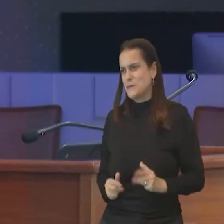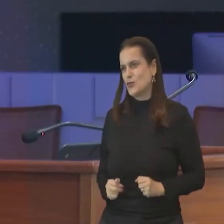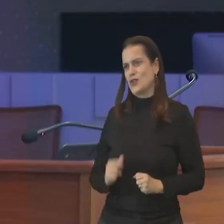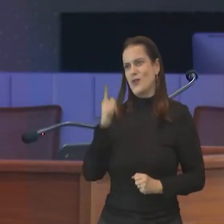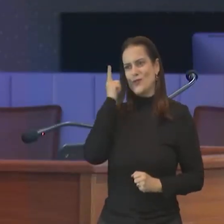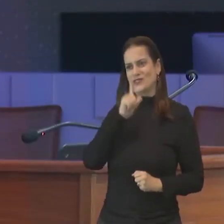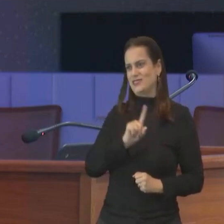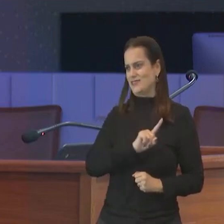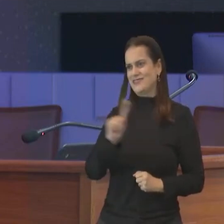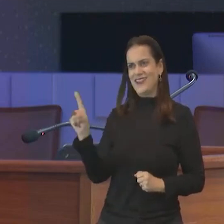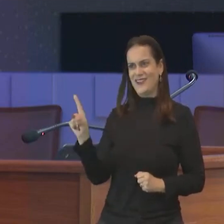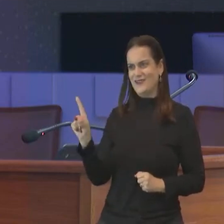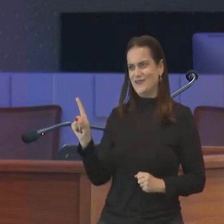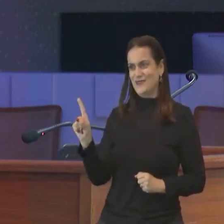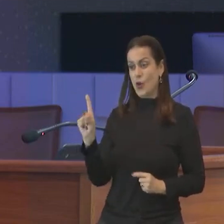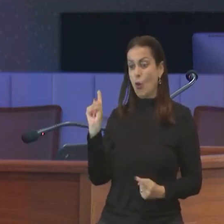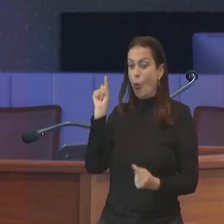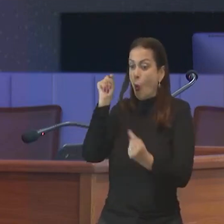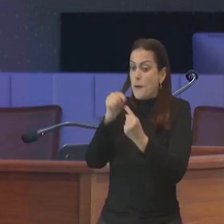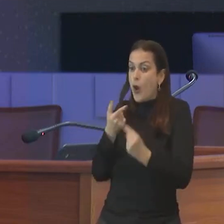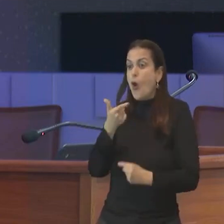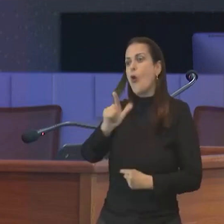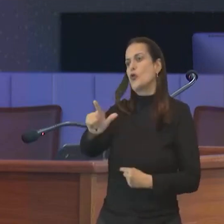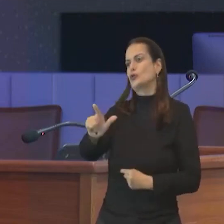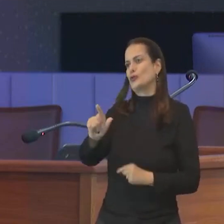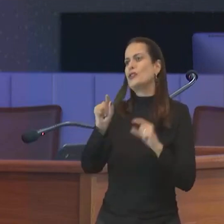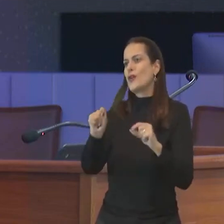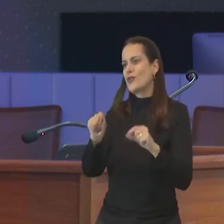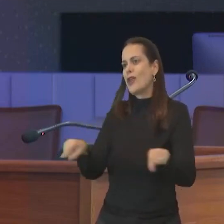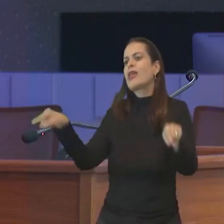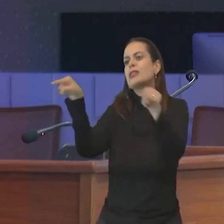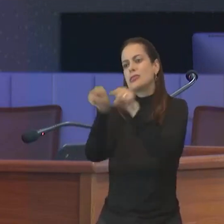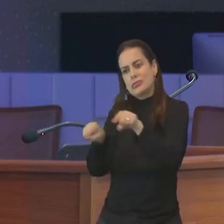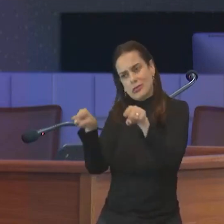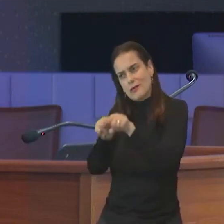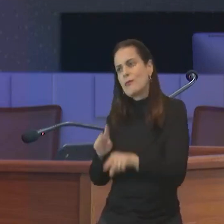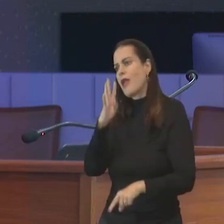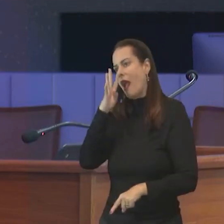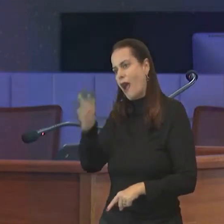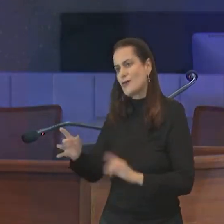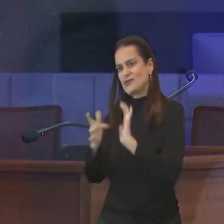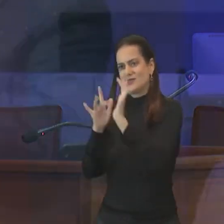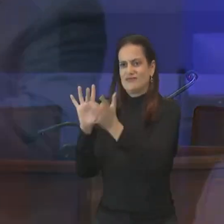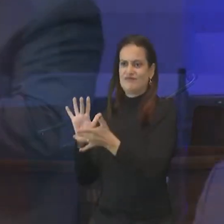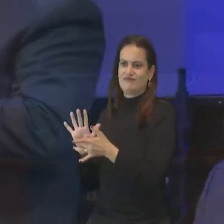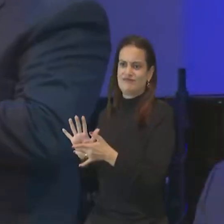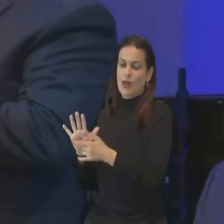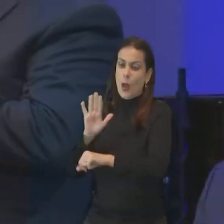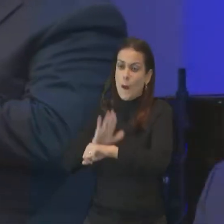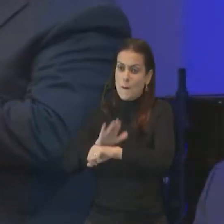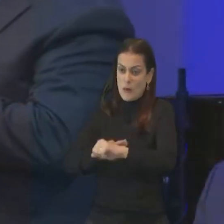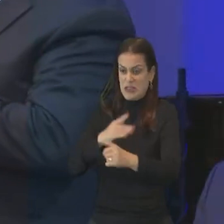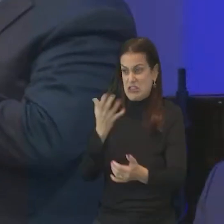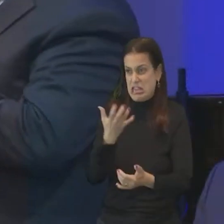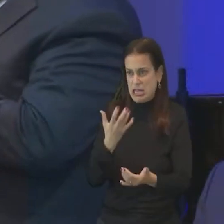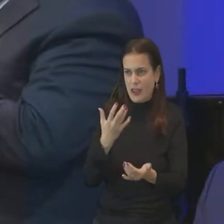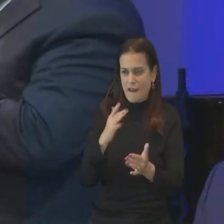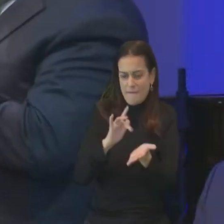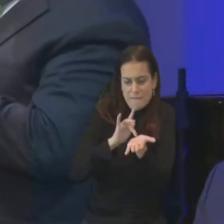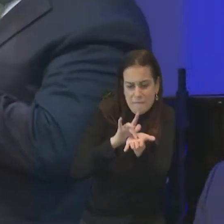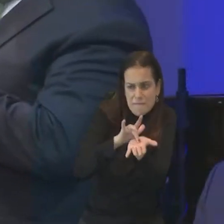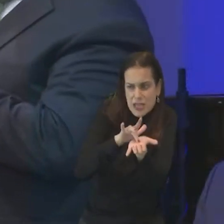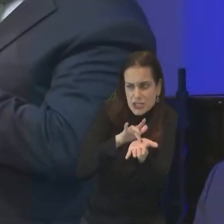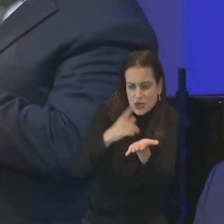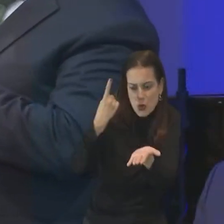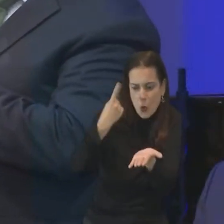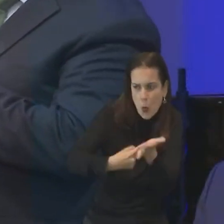um servo de Deus diante do Senhor. Estavam muito longe de tentarem naquele momento ali cumprir o que de fato a lei disse para